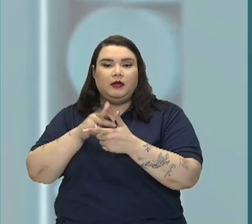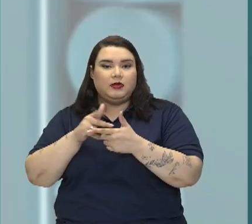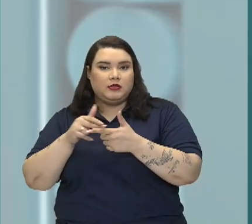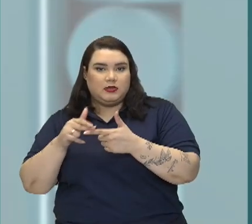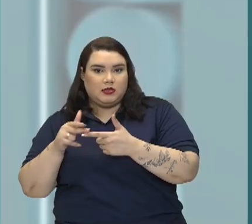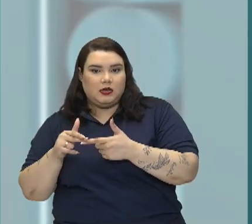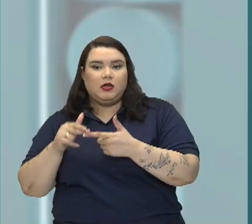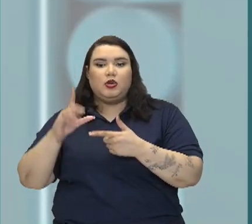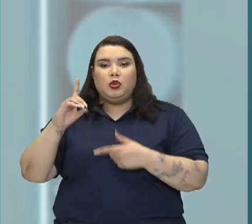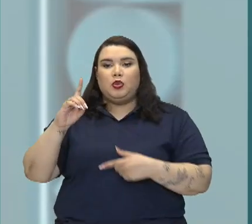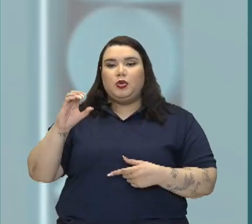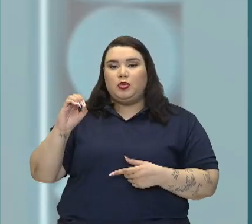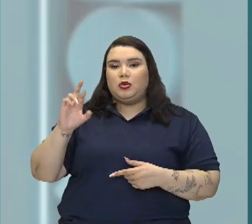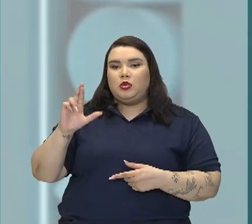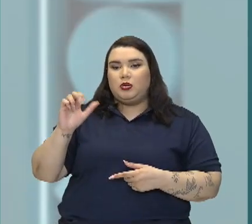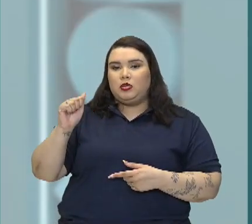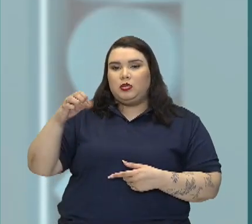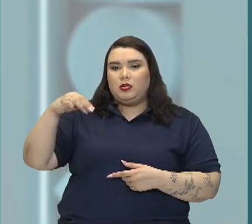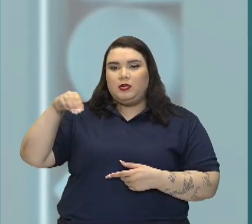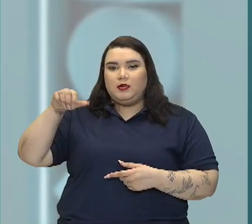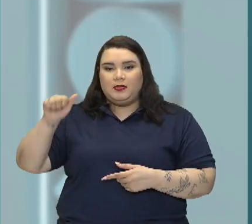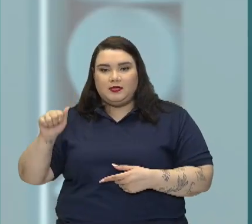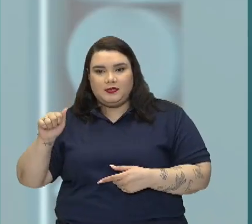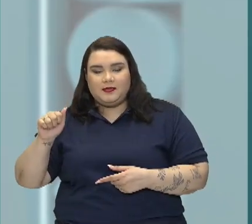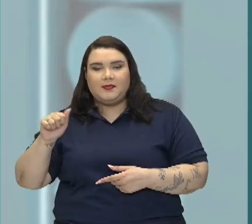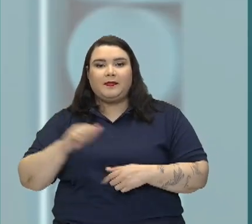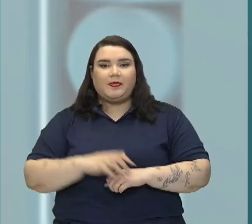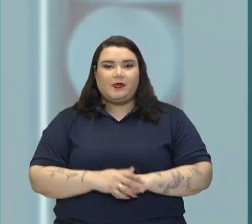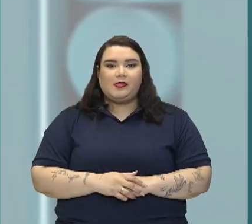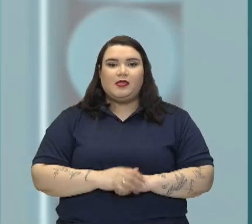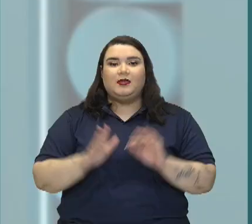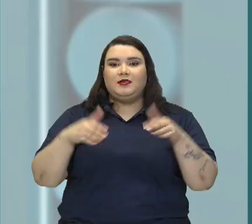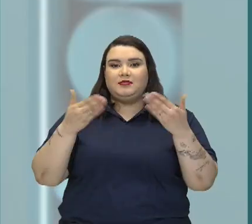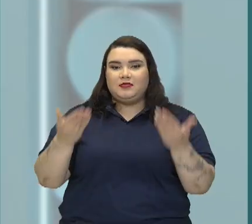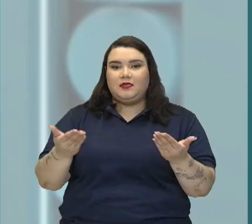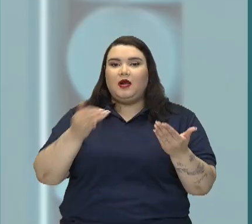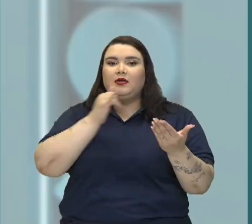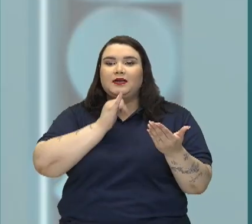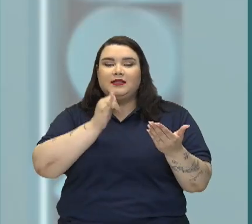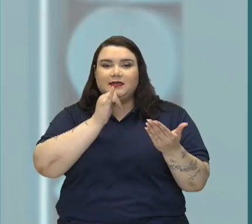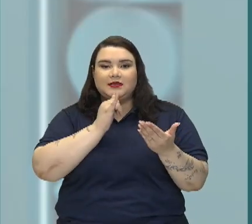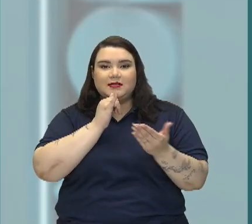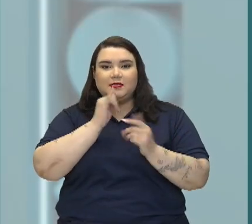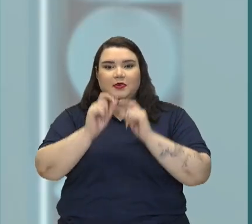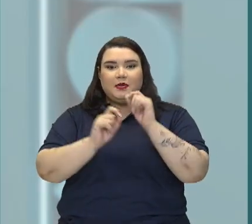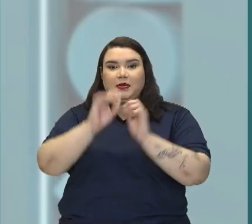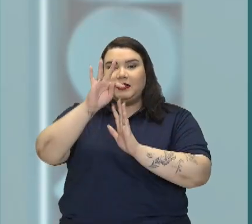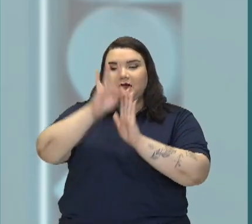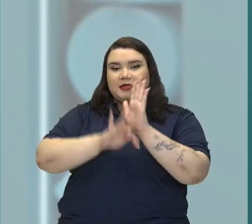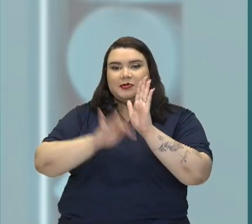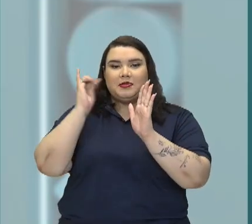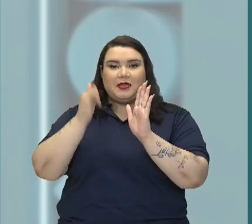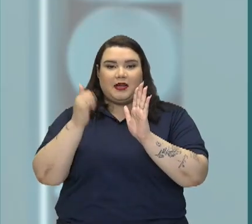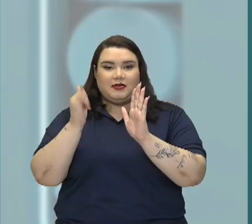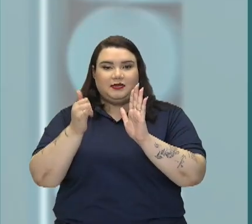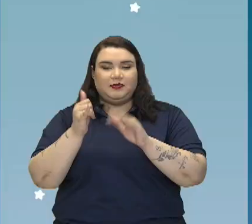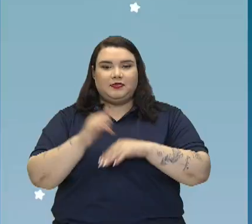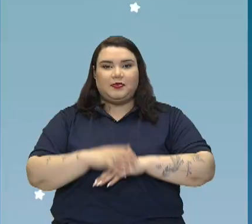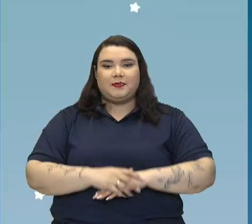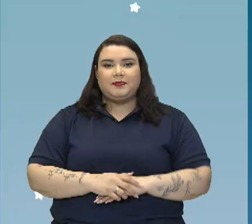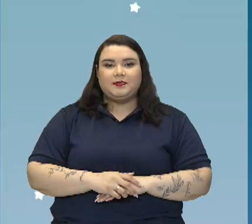né? As sequências. Vamos ver, então, um exemplo de texto narrativo.